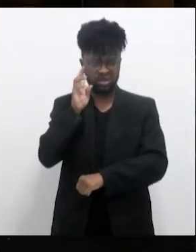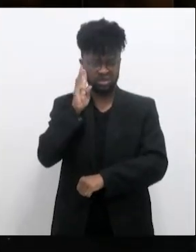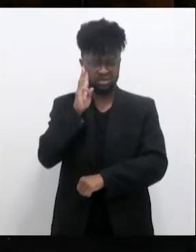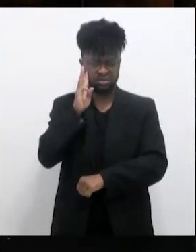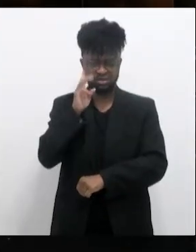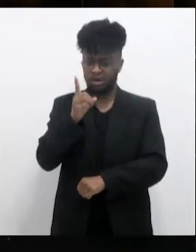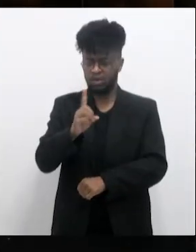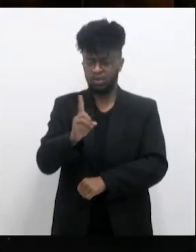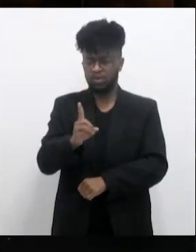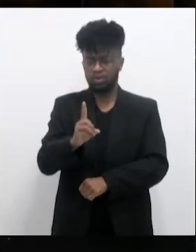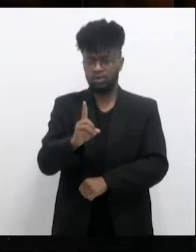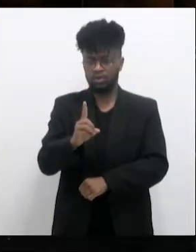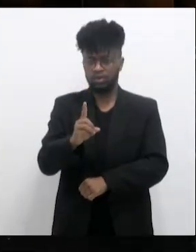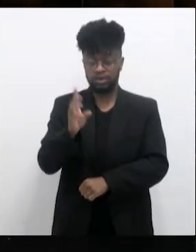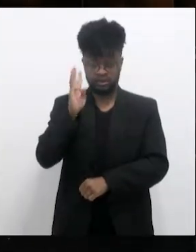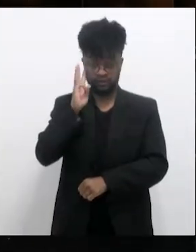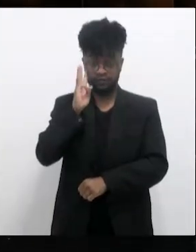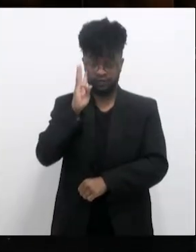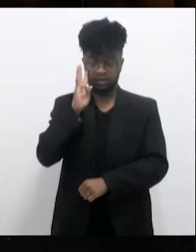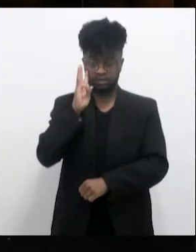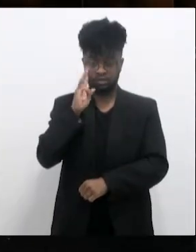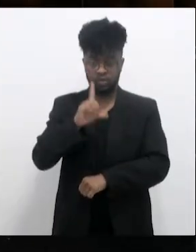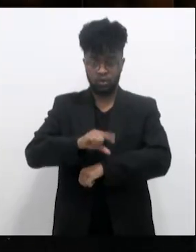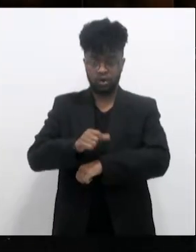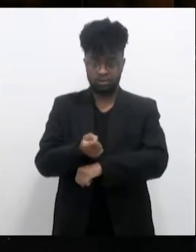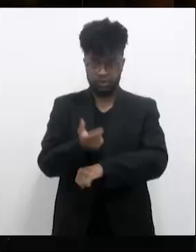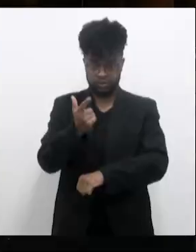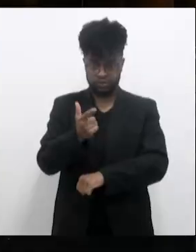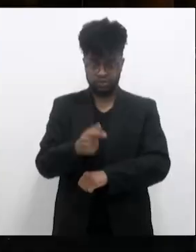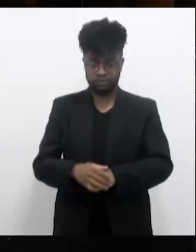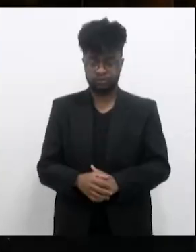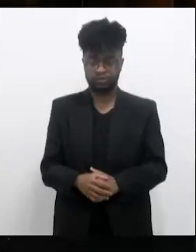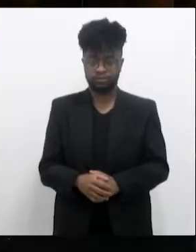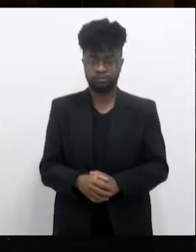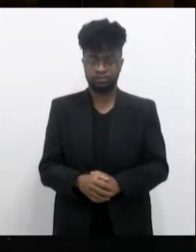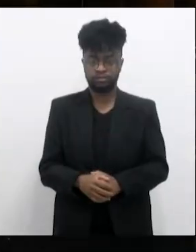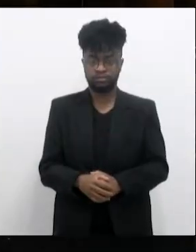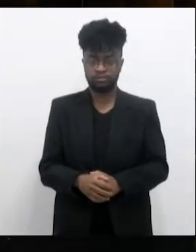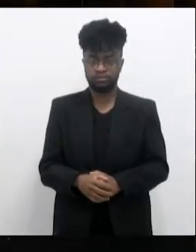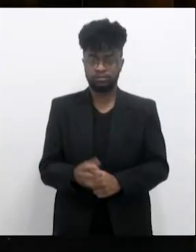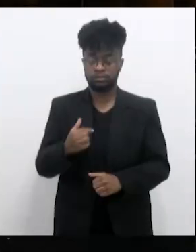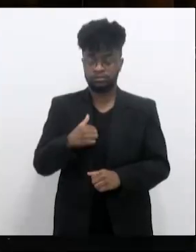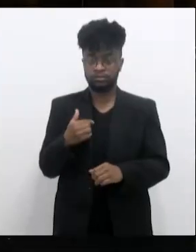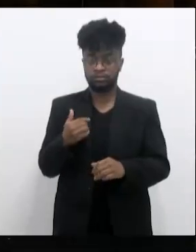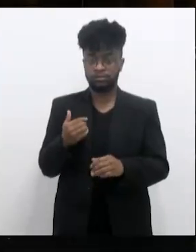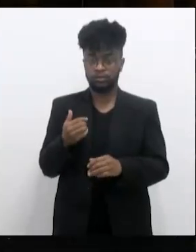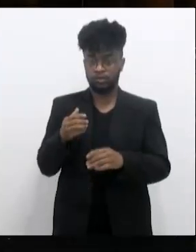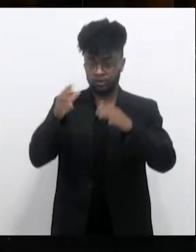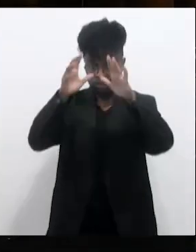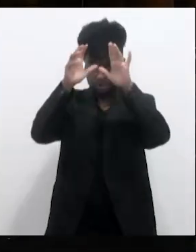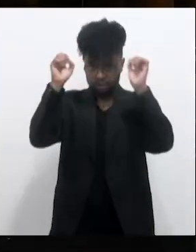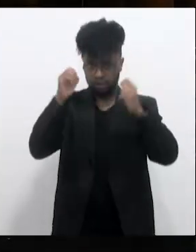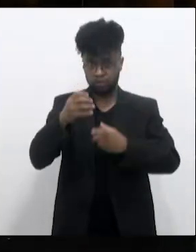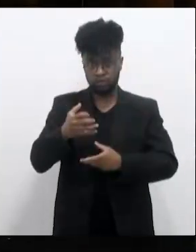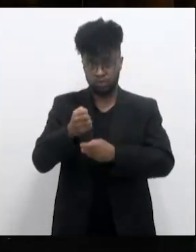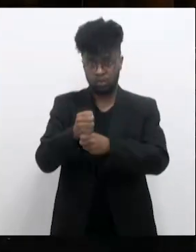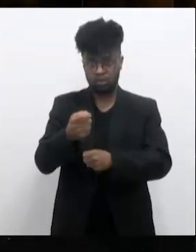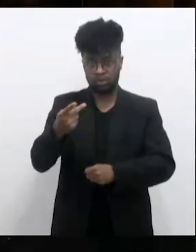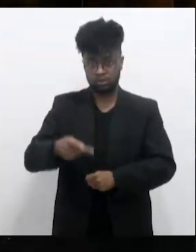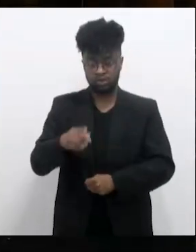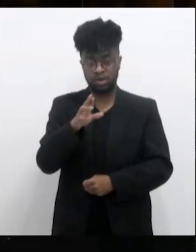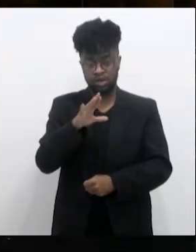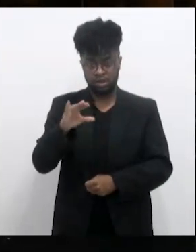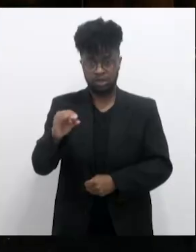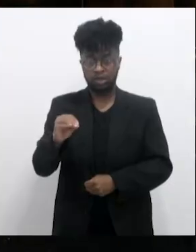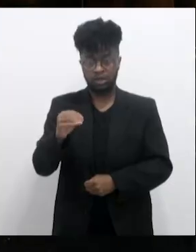Não. Terça-feira, 12 horas, entrei no Tribunal de Contas do Estado